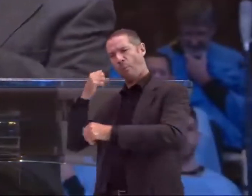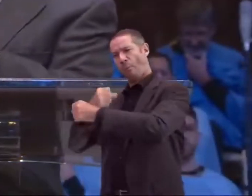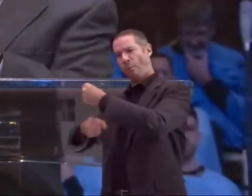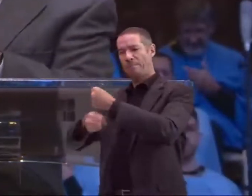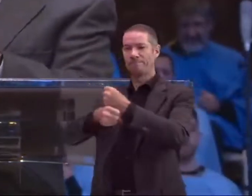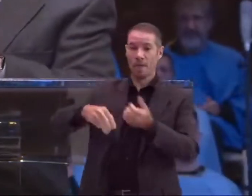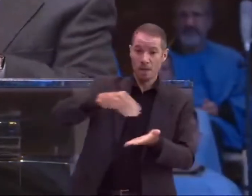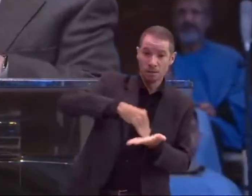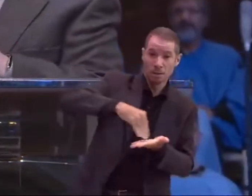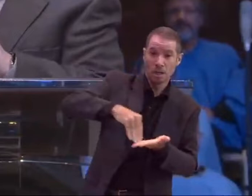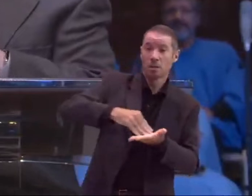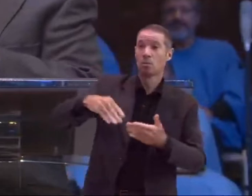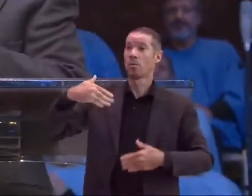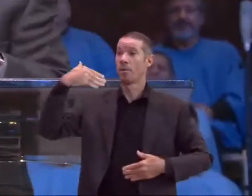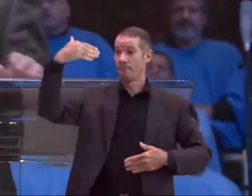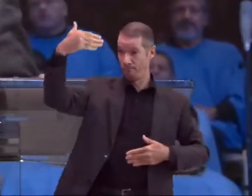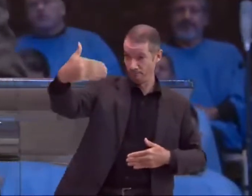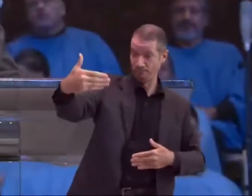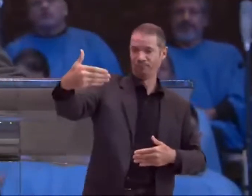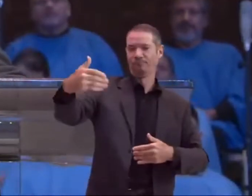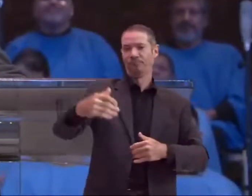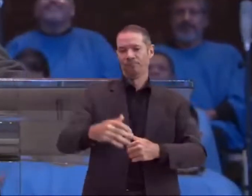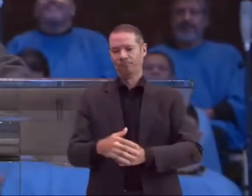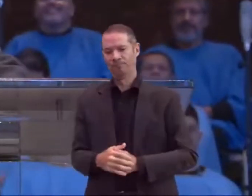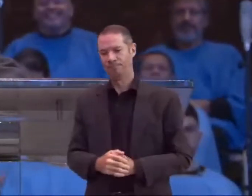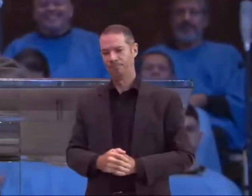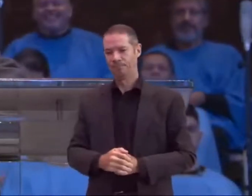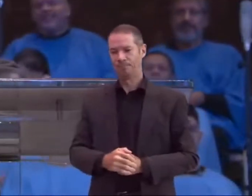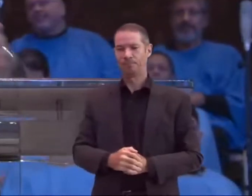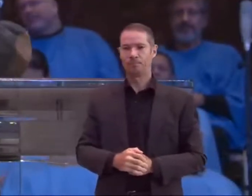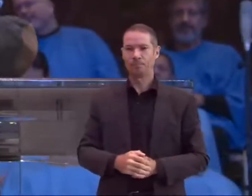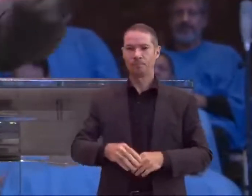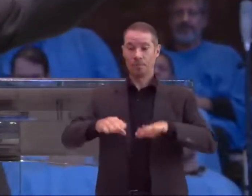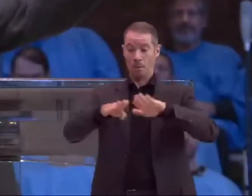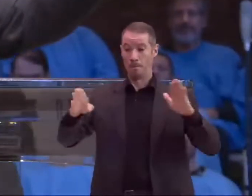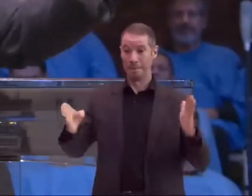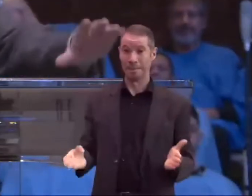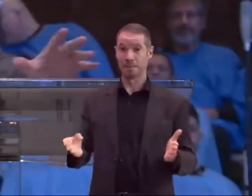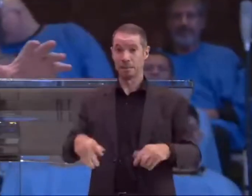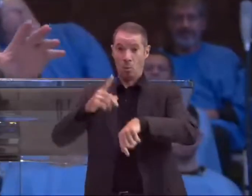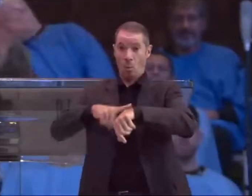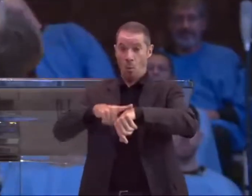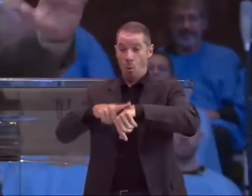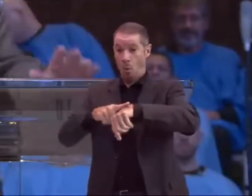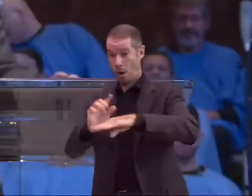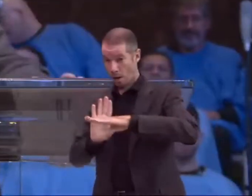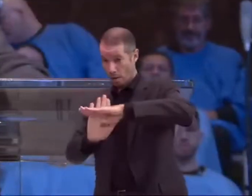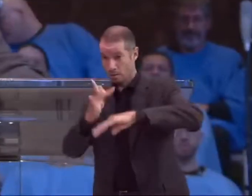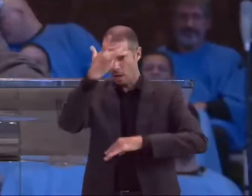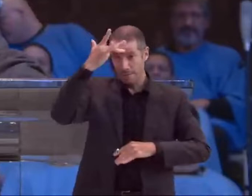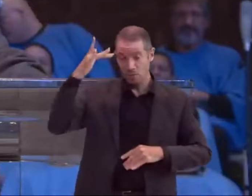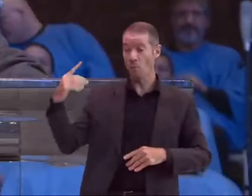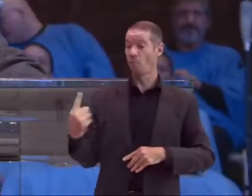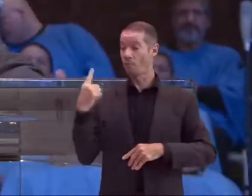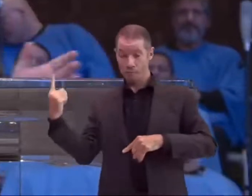meu escritório ficava bem ali na frente, e o plantão pastoral, que hoje é feito por vários pastores, eu fazia